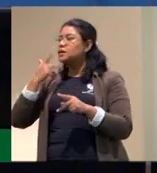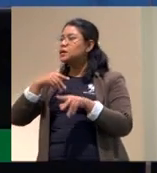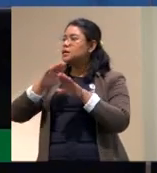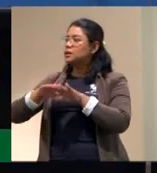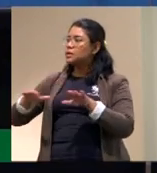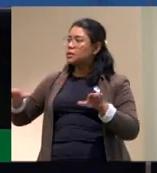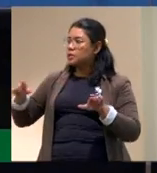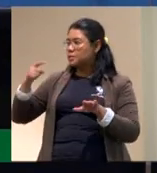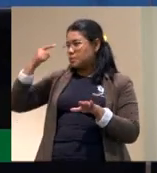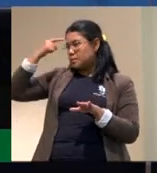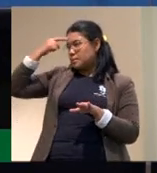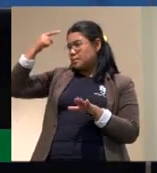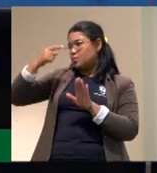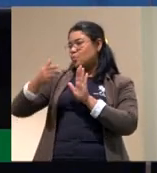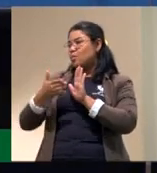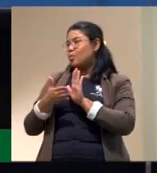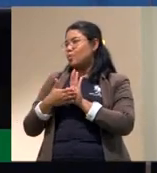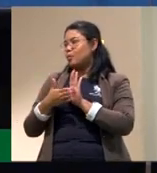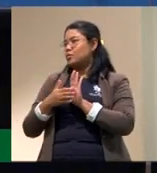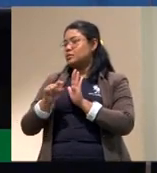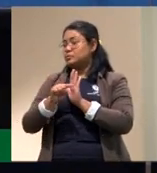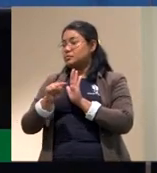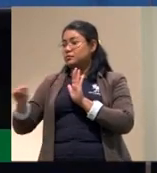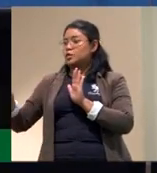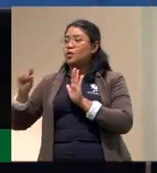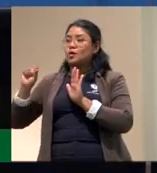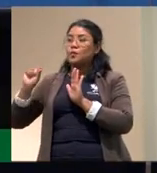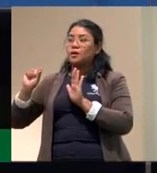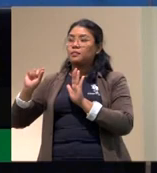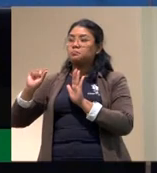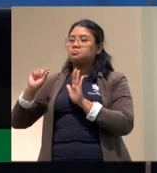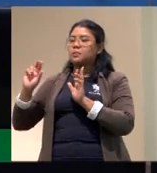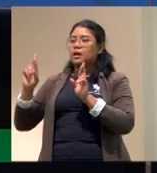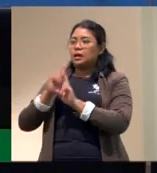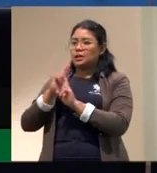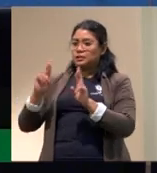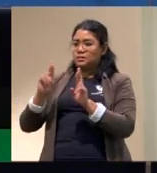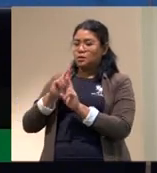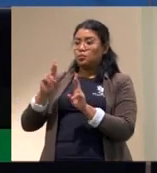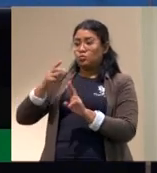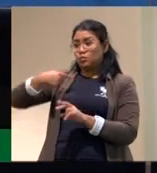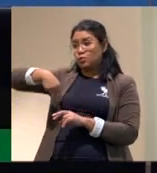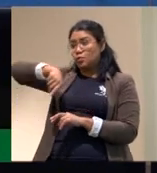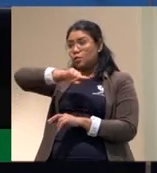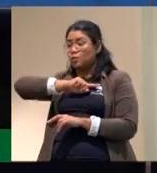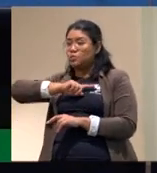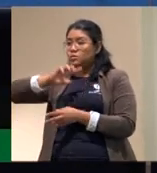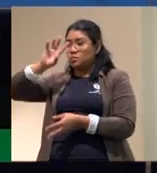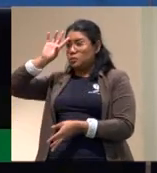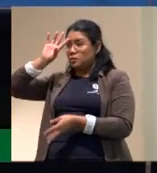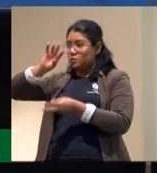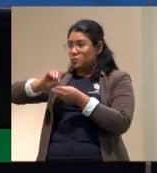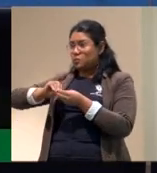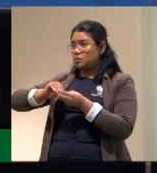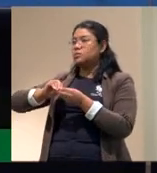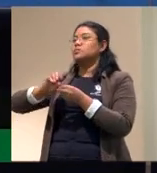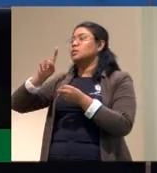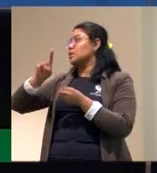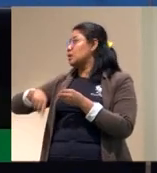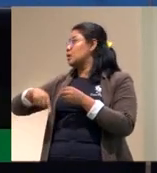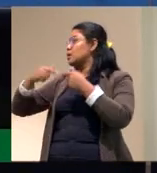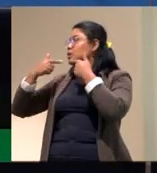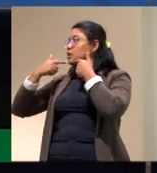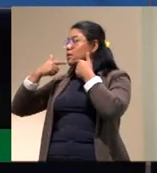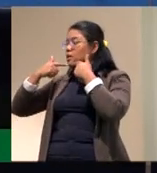pensando pedagogicamente, o que, que isso tem a ver para nós, tem a ver com uma compreensão, né, que a linguagem